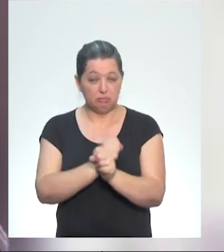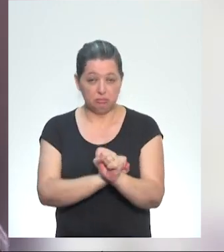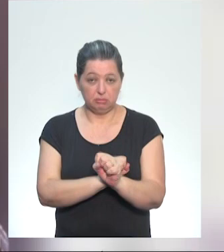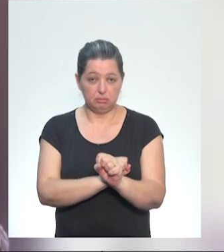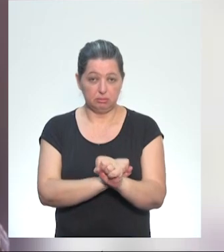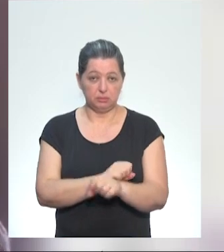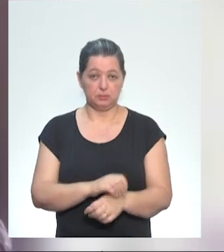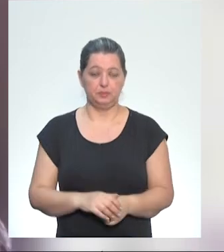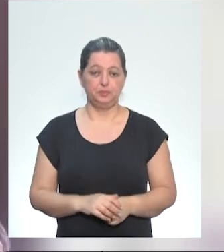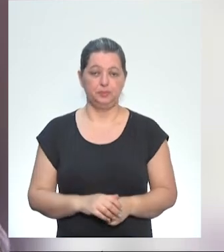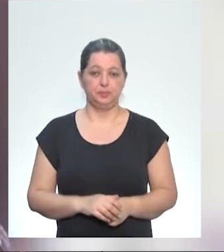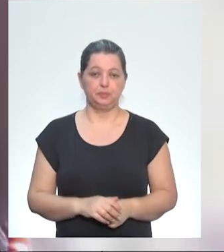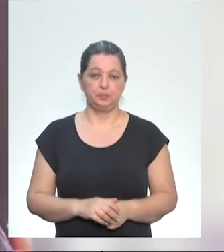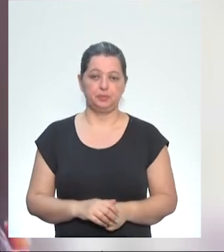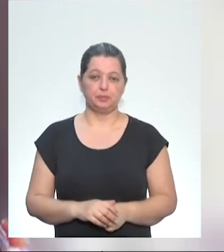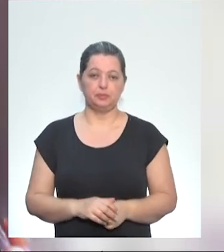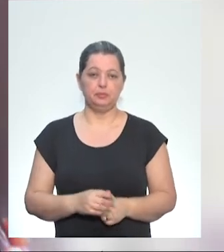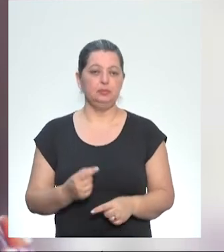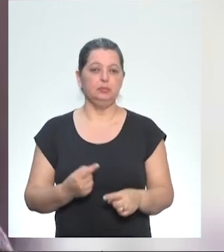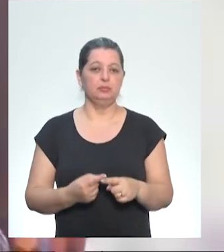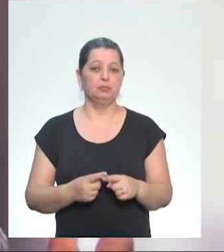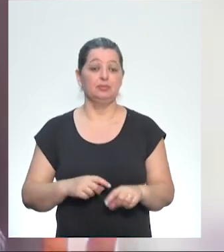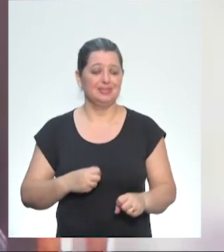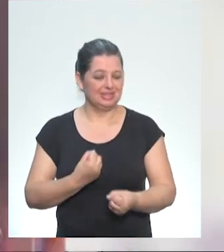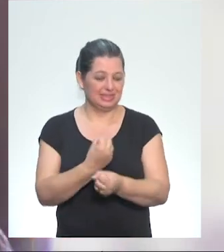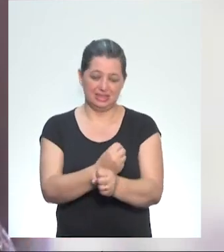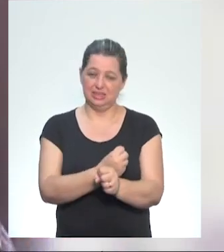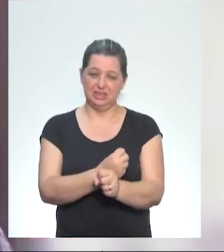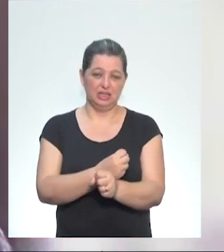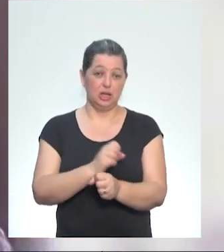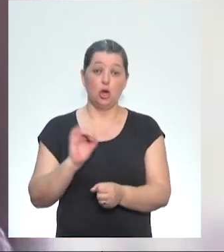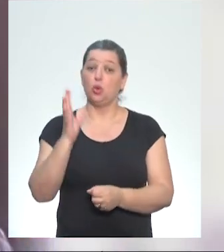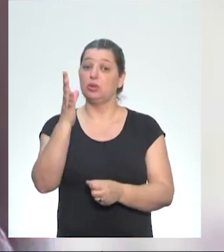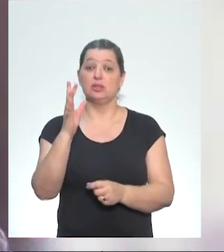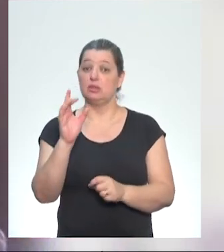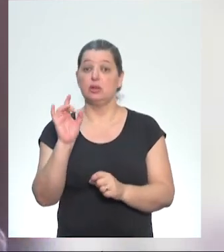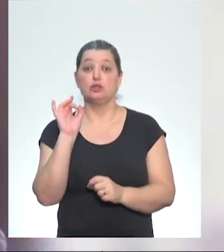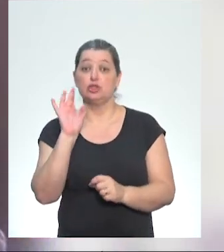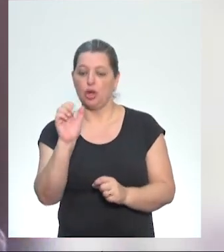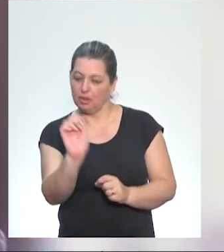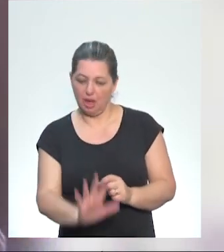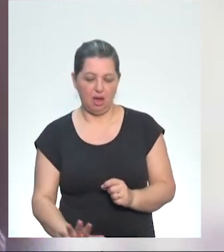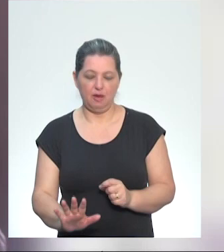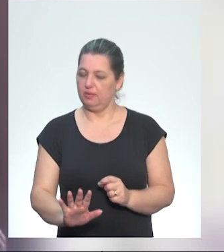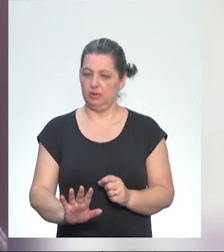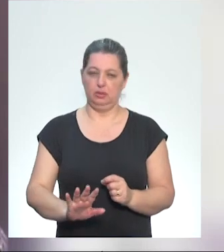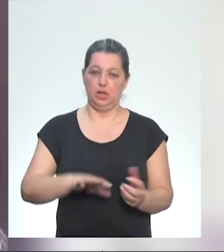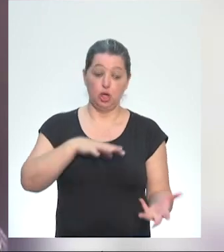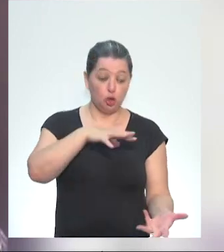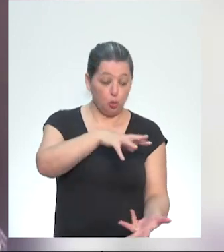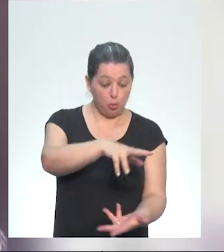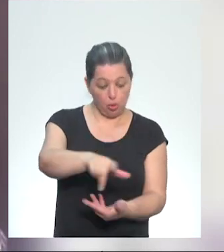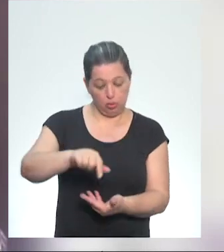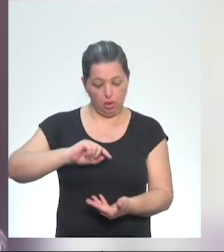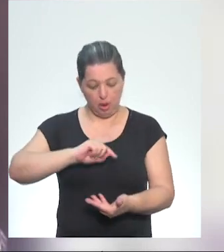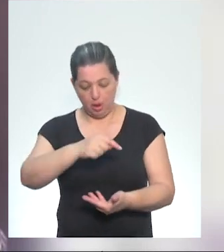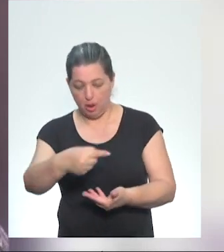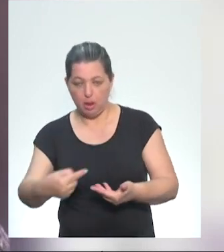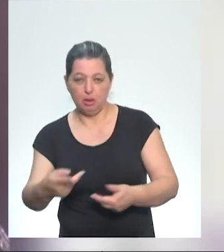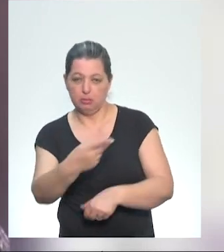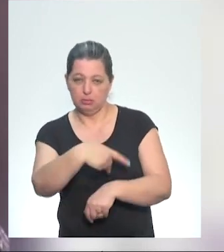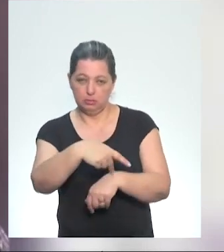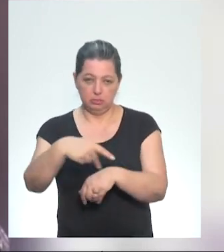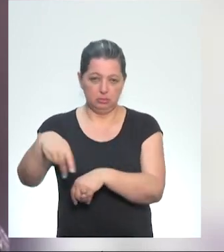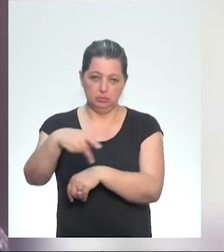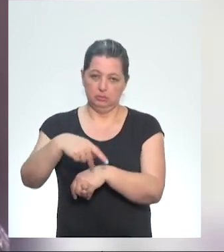olhar, escravização foi algo que aconteceu mundo afora. Não foi uma exclusividade do continente africano, dos países africanos, né?